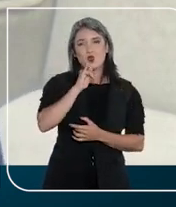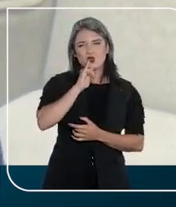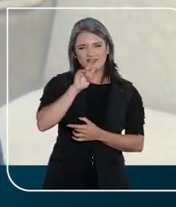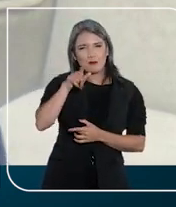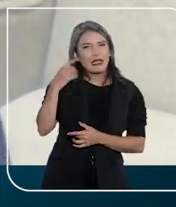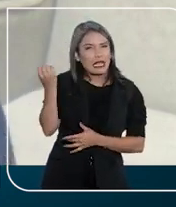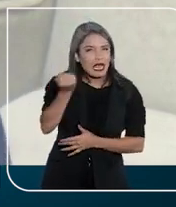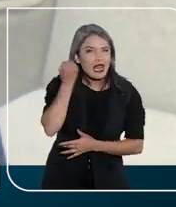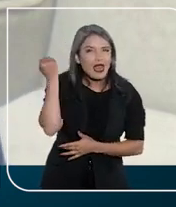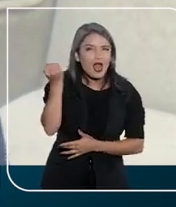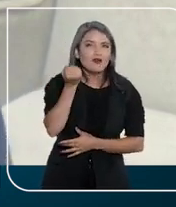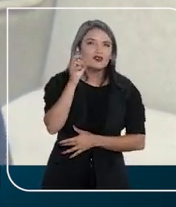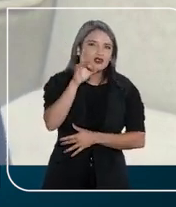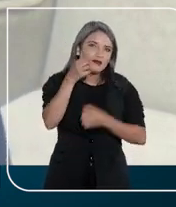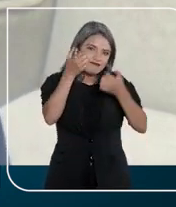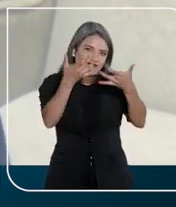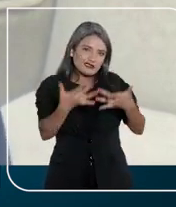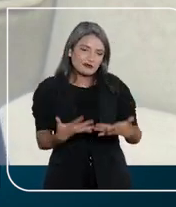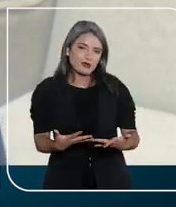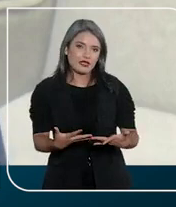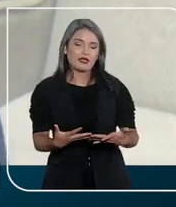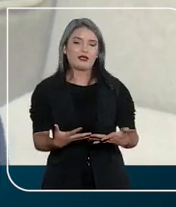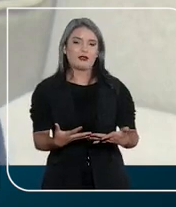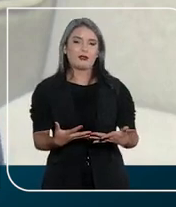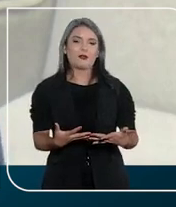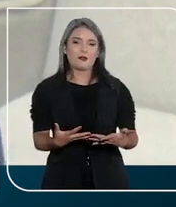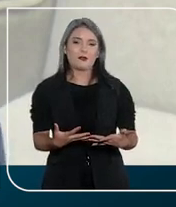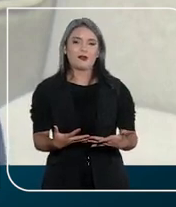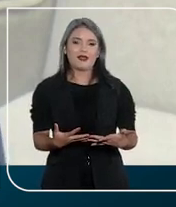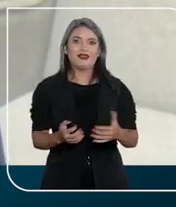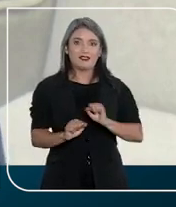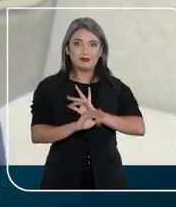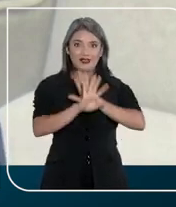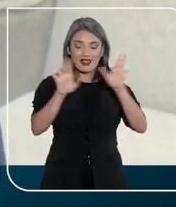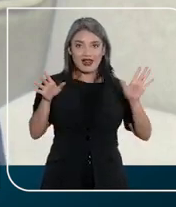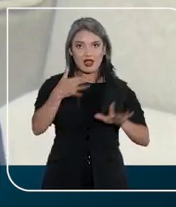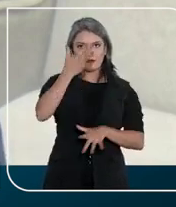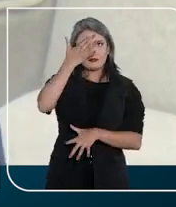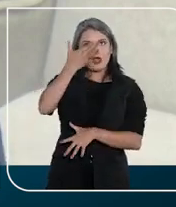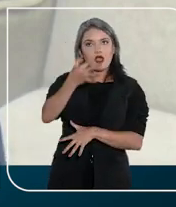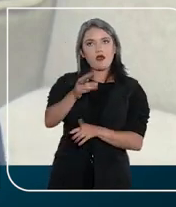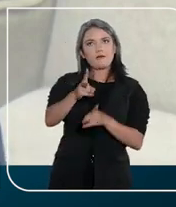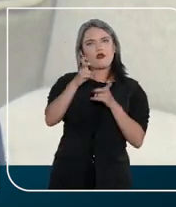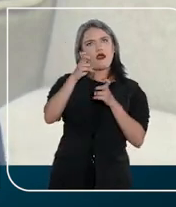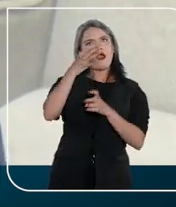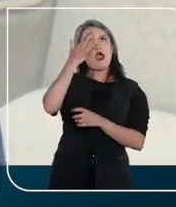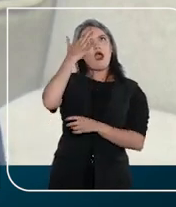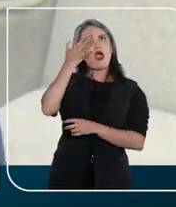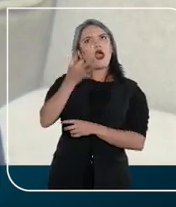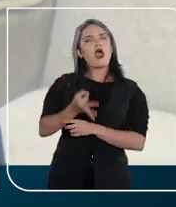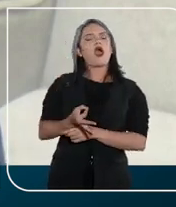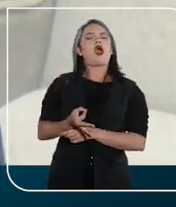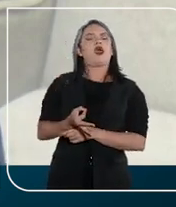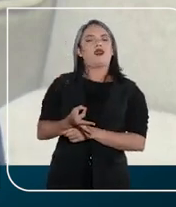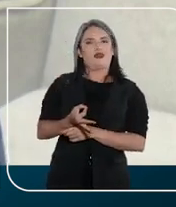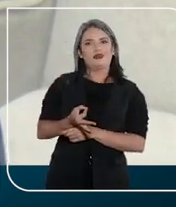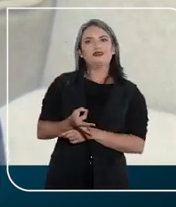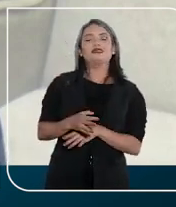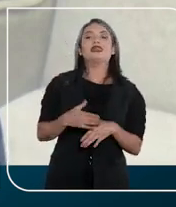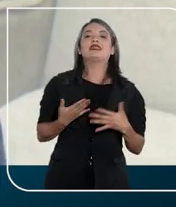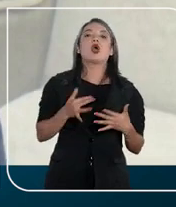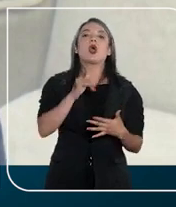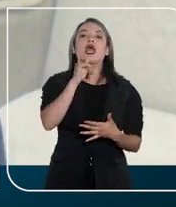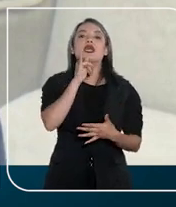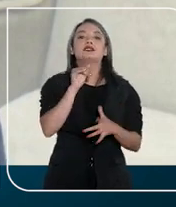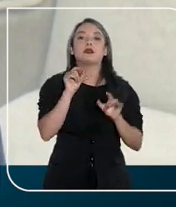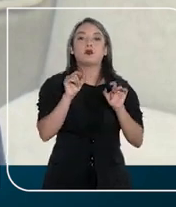bastante absurdo, mas os exemplos parecem que tem que ser alguma coisa assim que chama atenção para a gente guardar, né, na memória.